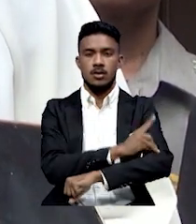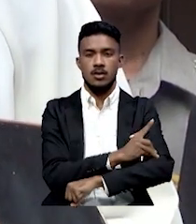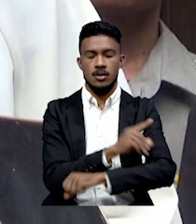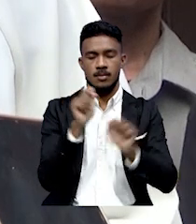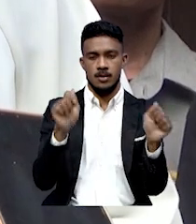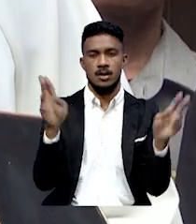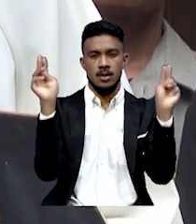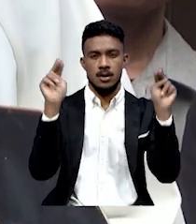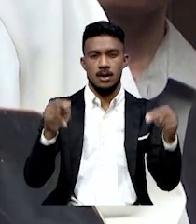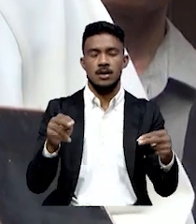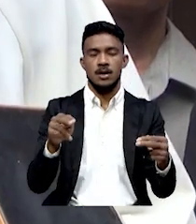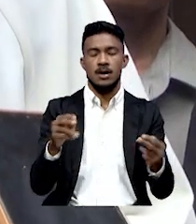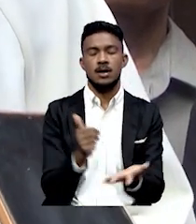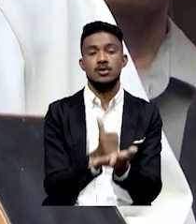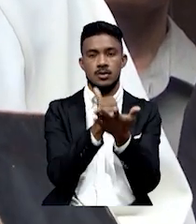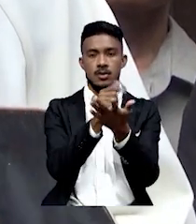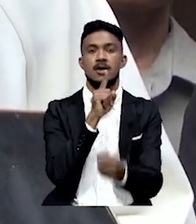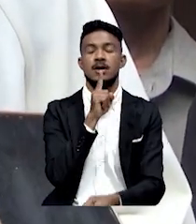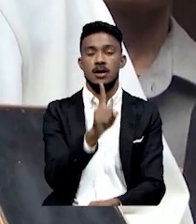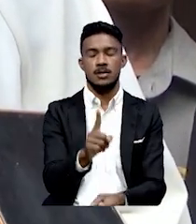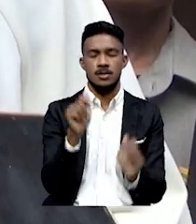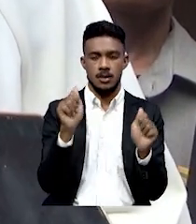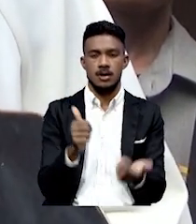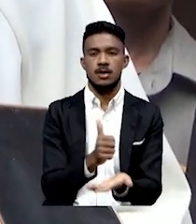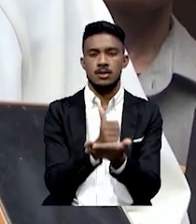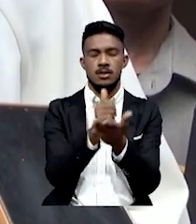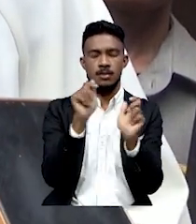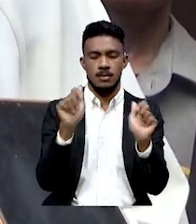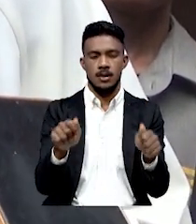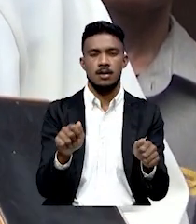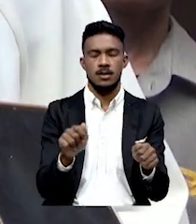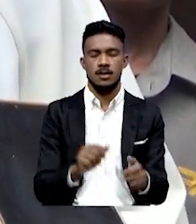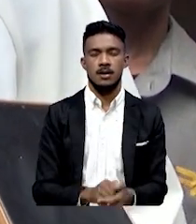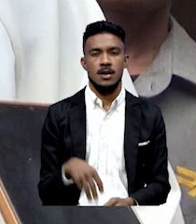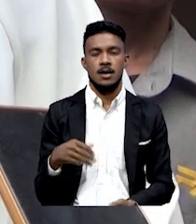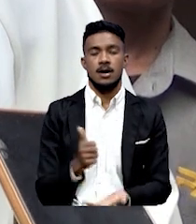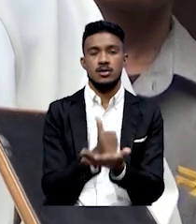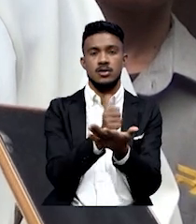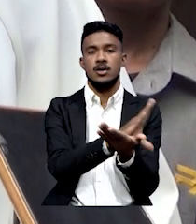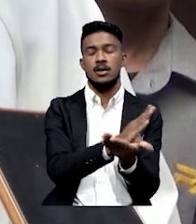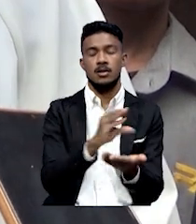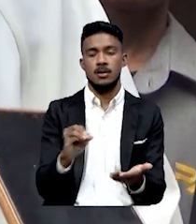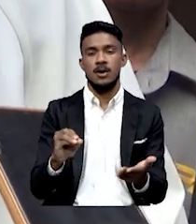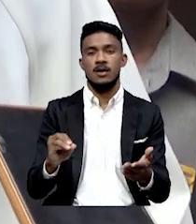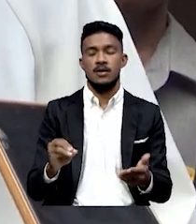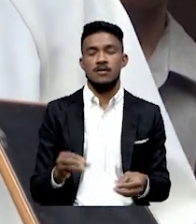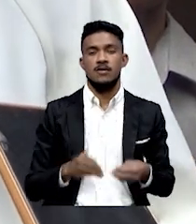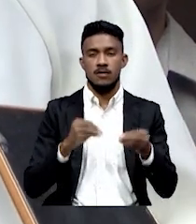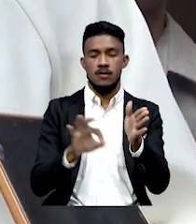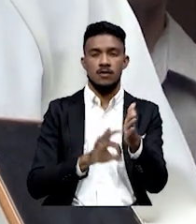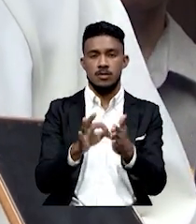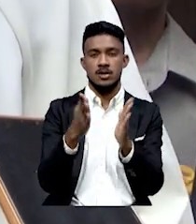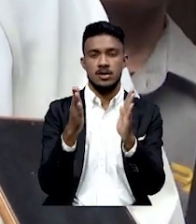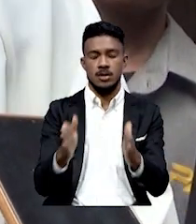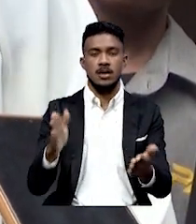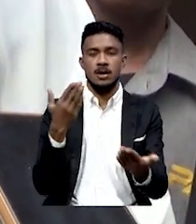a nene, ajuda te teves, facilita ida para tu vele ajuda no turum apoio da formação da barisemian